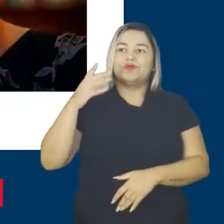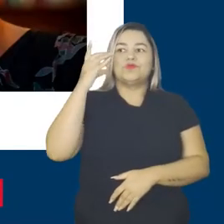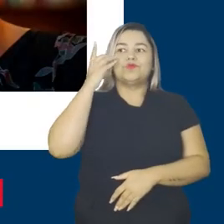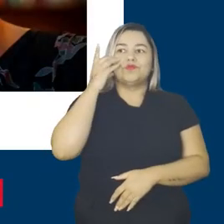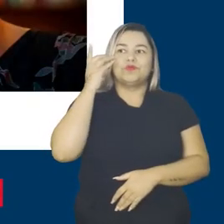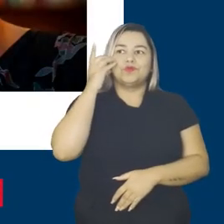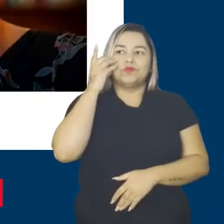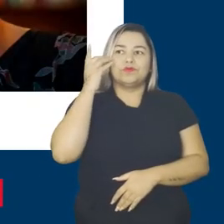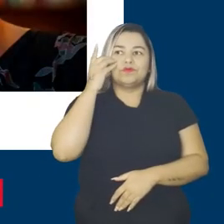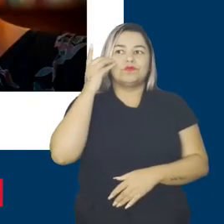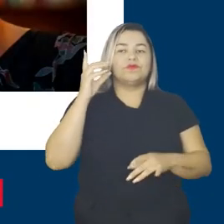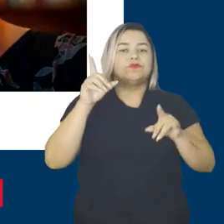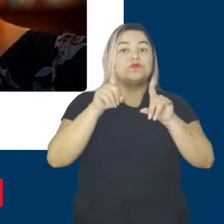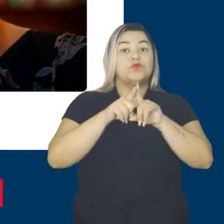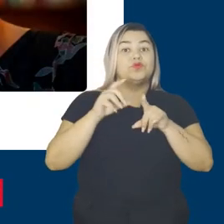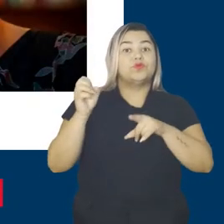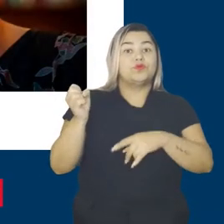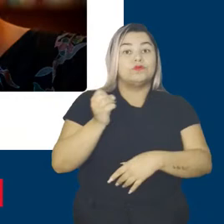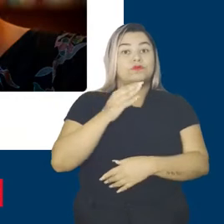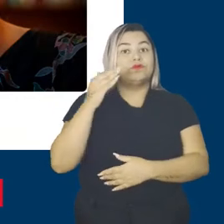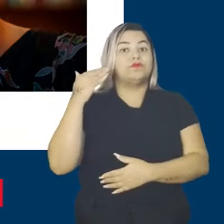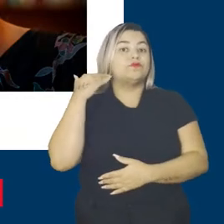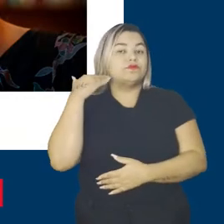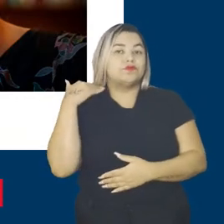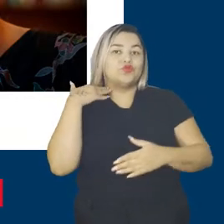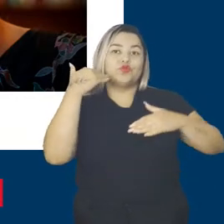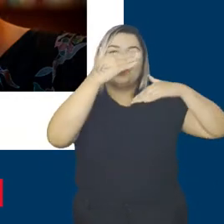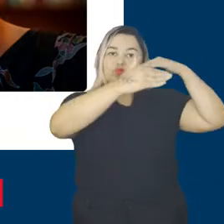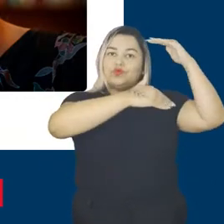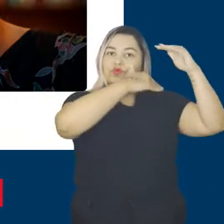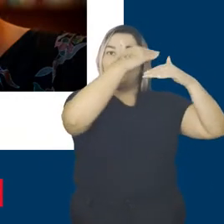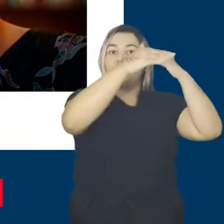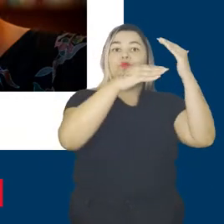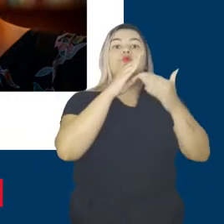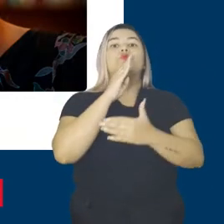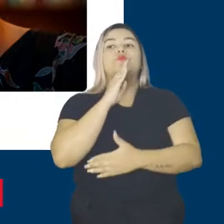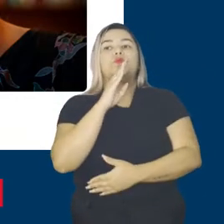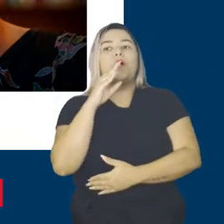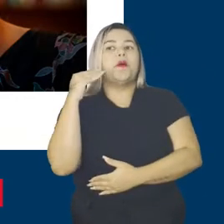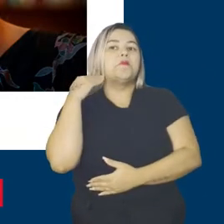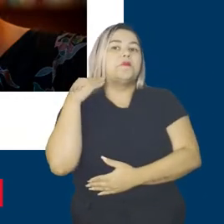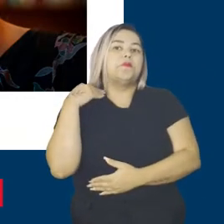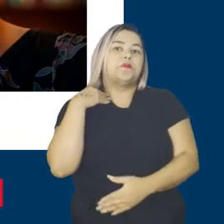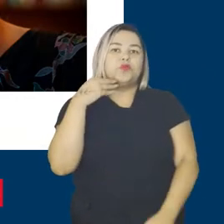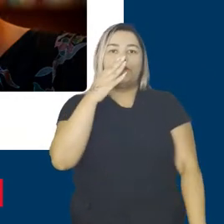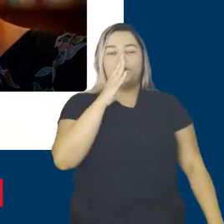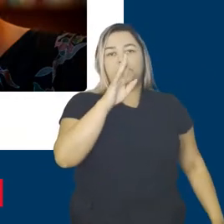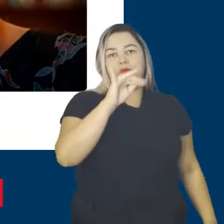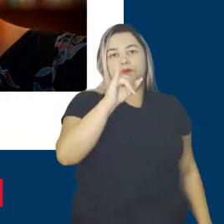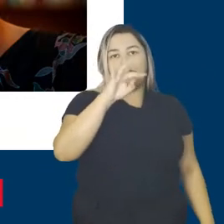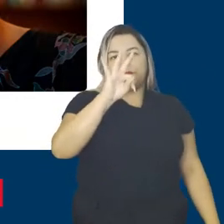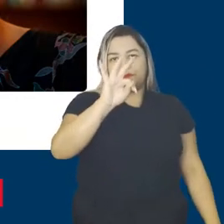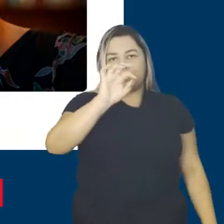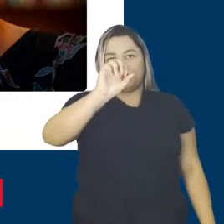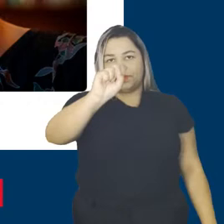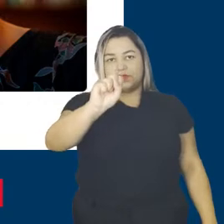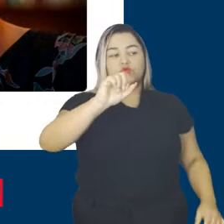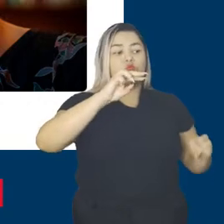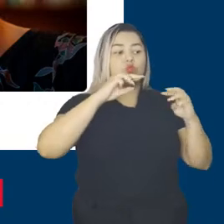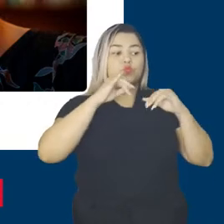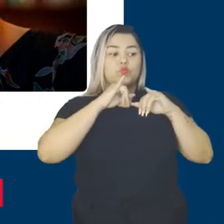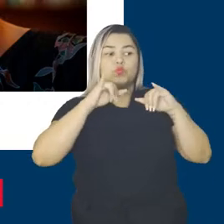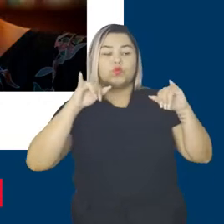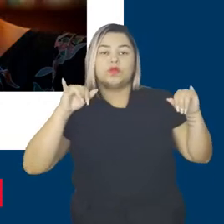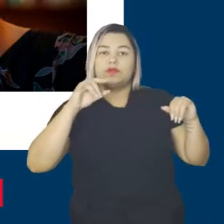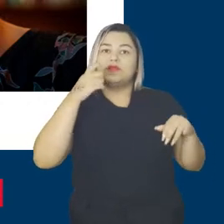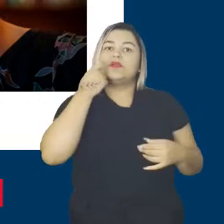no comando do novo Banco de Desenvolvimento, também conhecido como Banco do BRICS. O anúncio foi nesta sexta-feira,